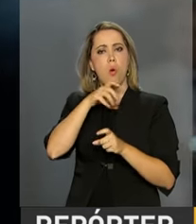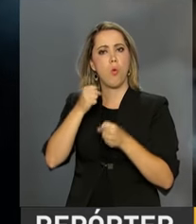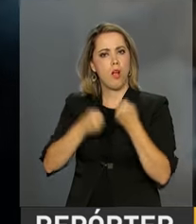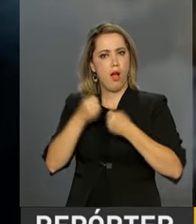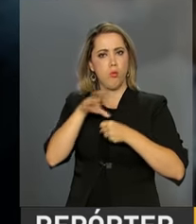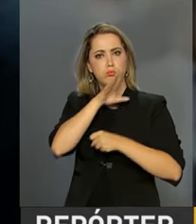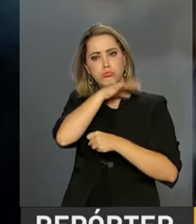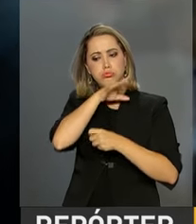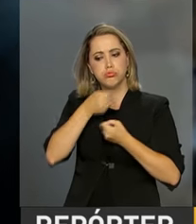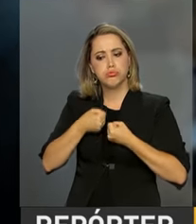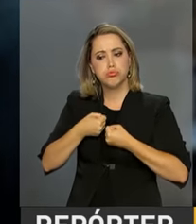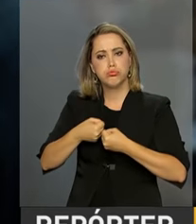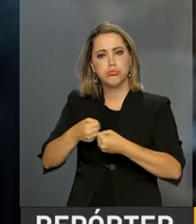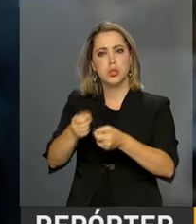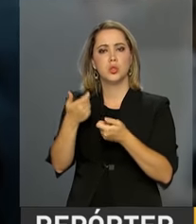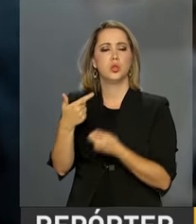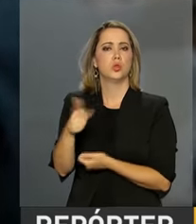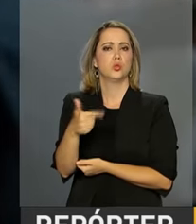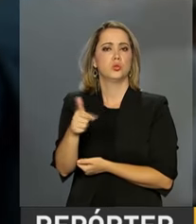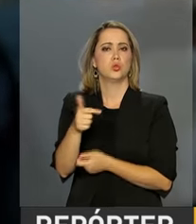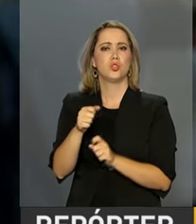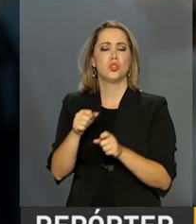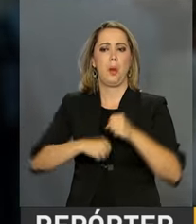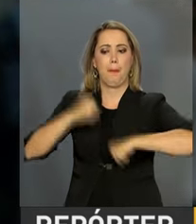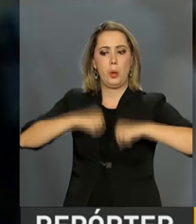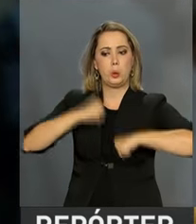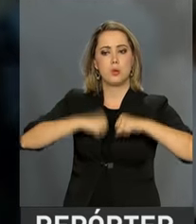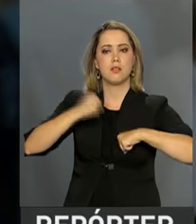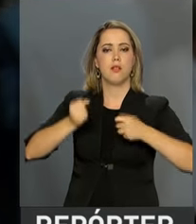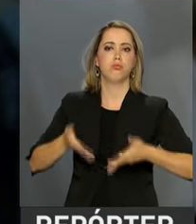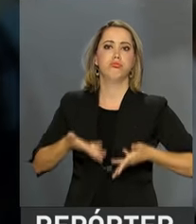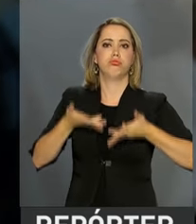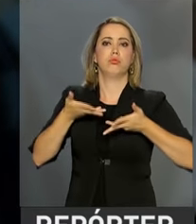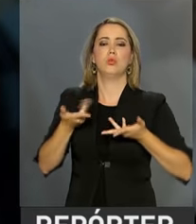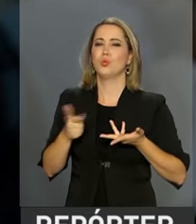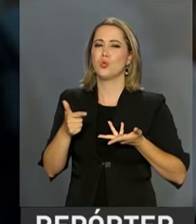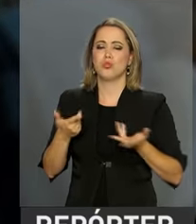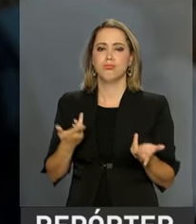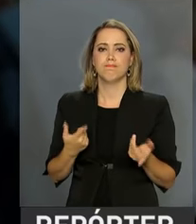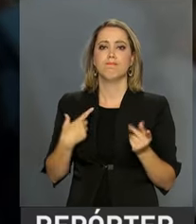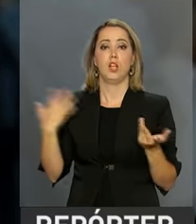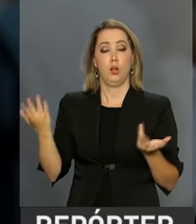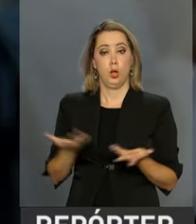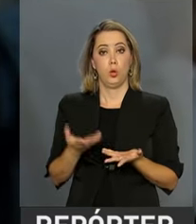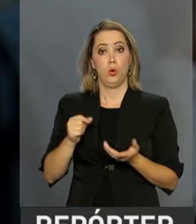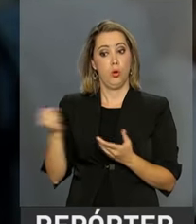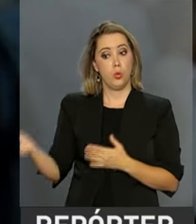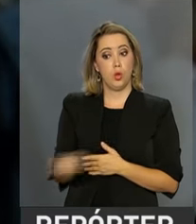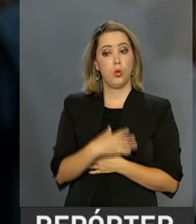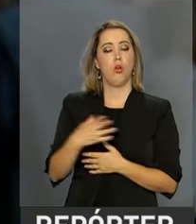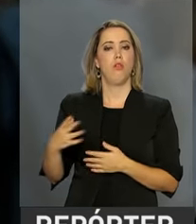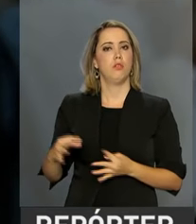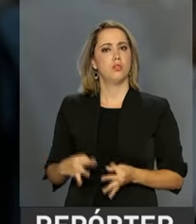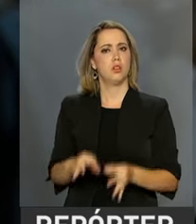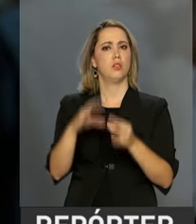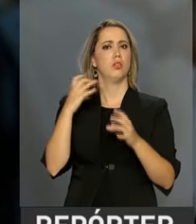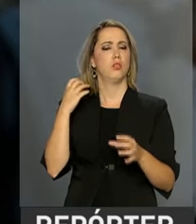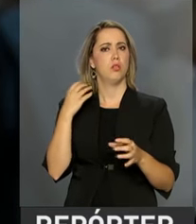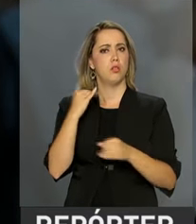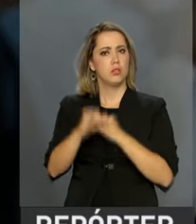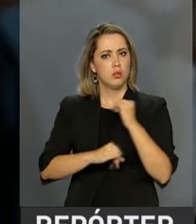se produzia nenhum trator, nada. E com a modernidade, informática,